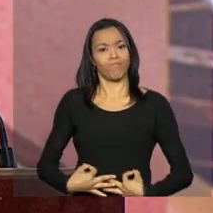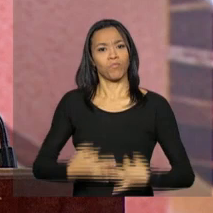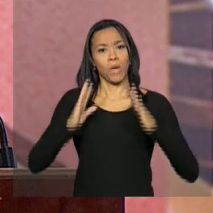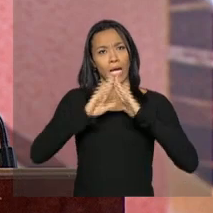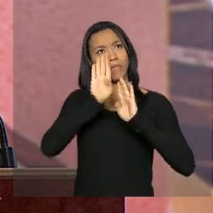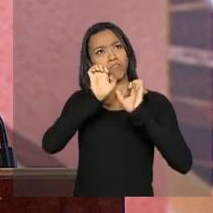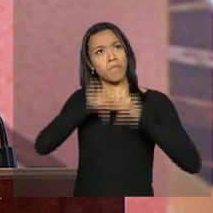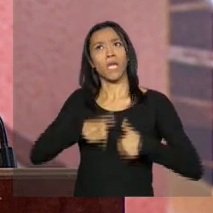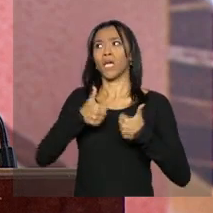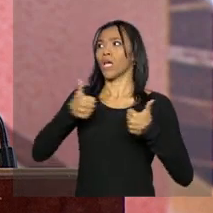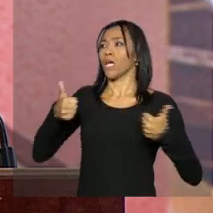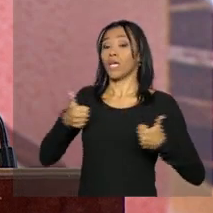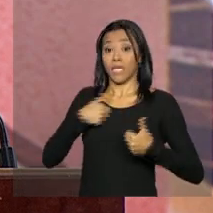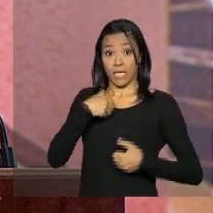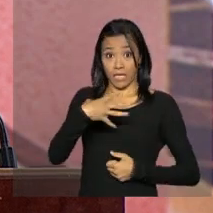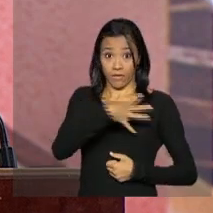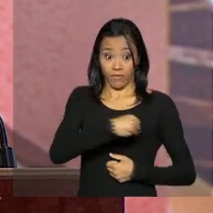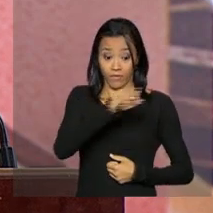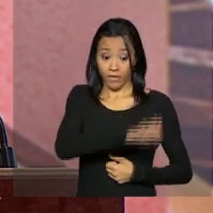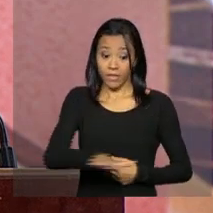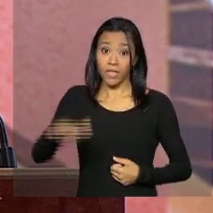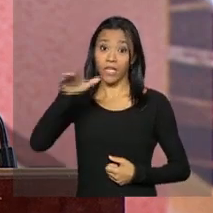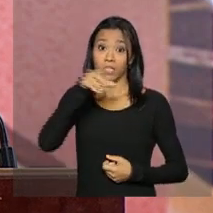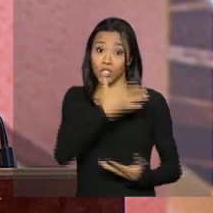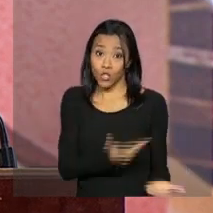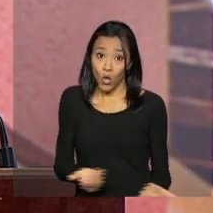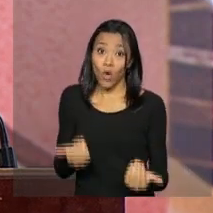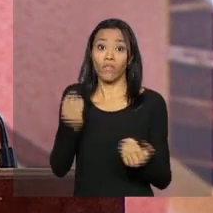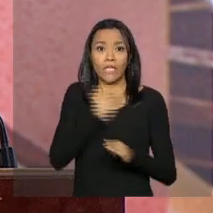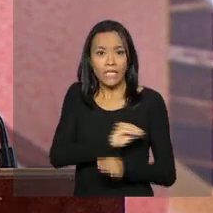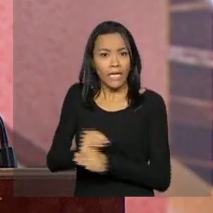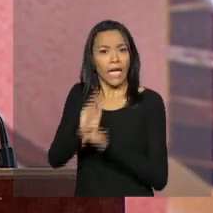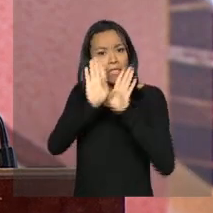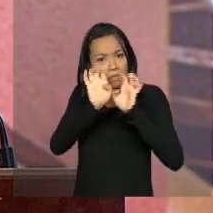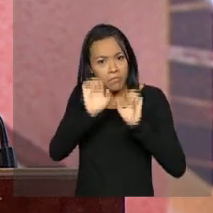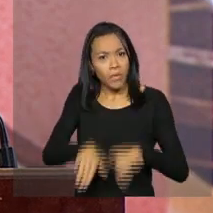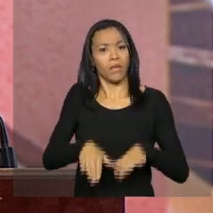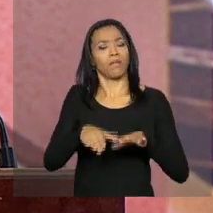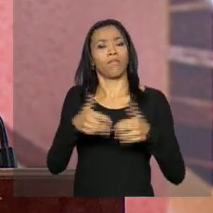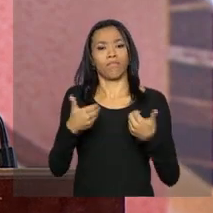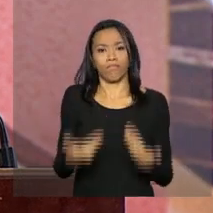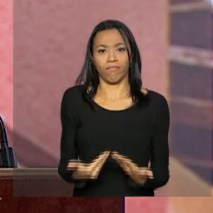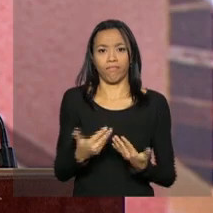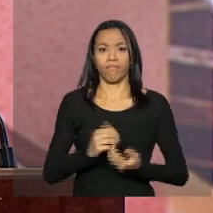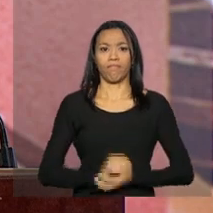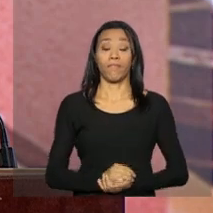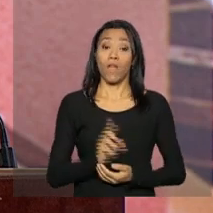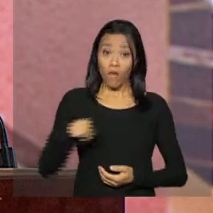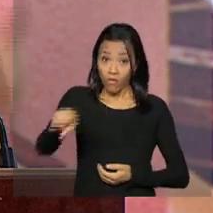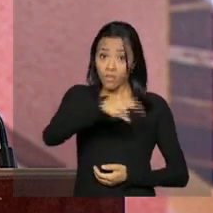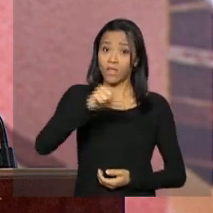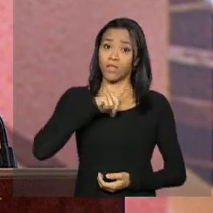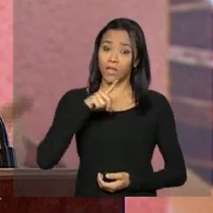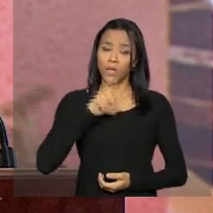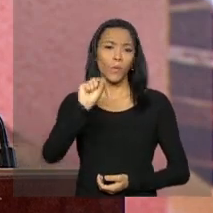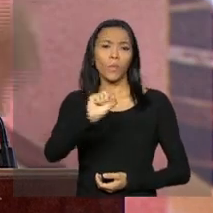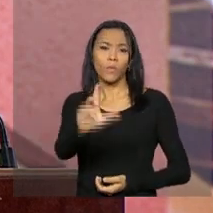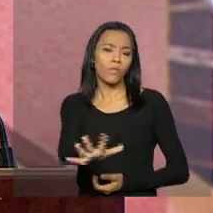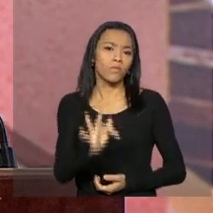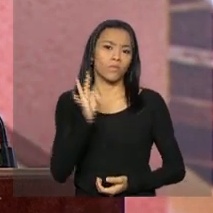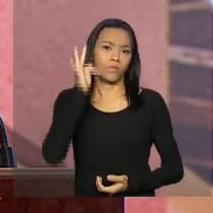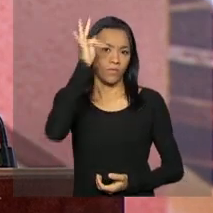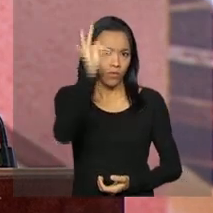tem crianças e jovens criados de forma decente e digna. Você tem um